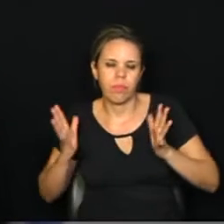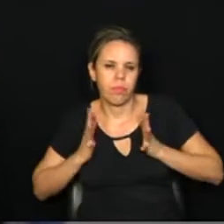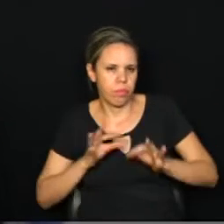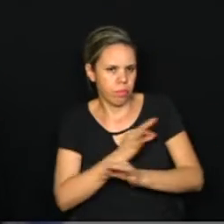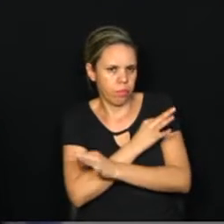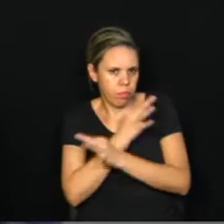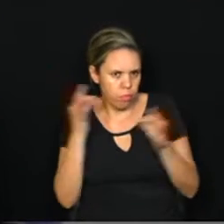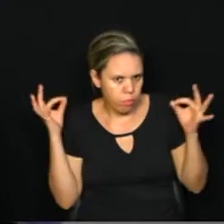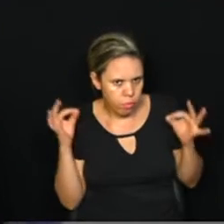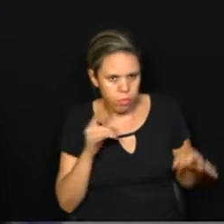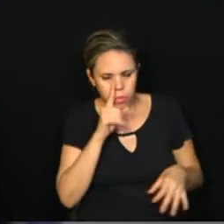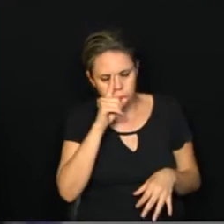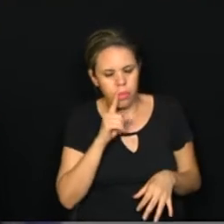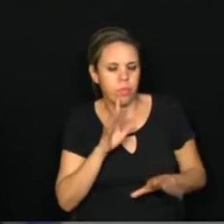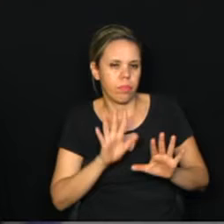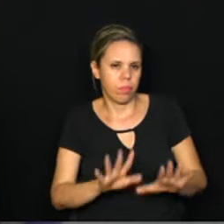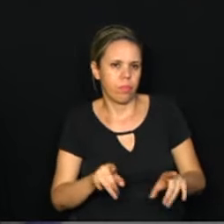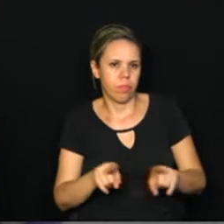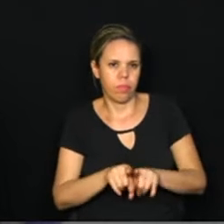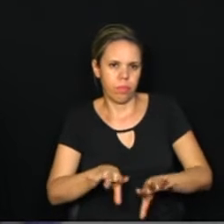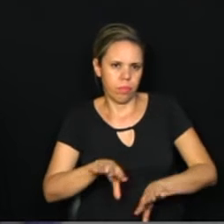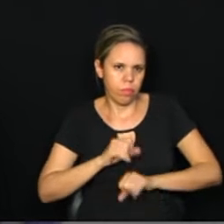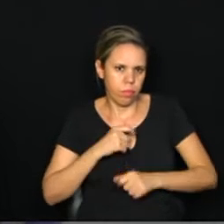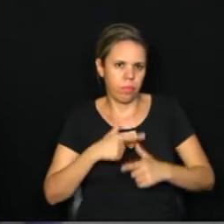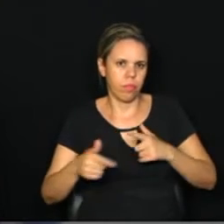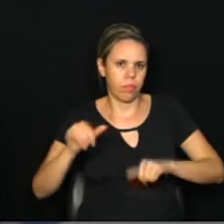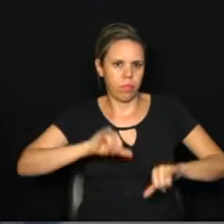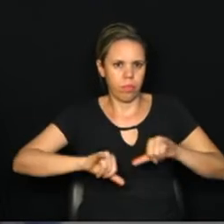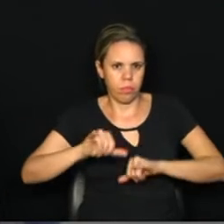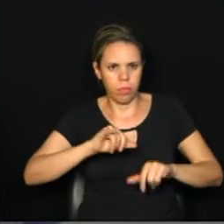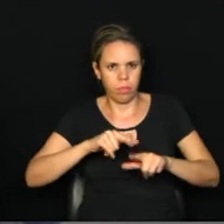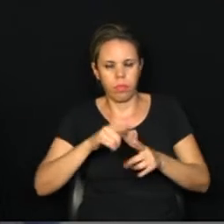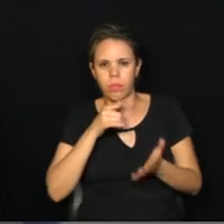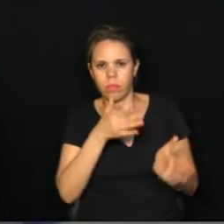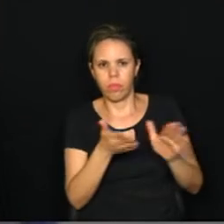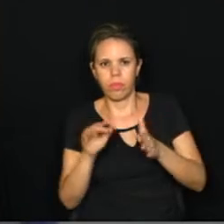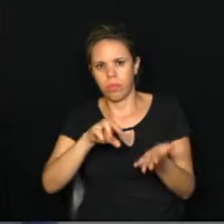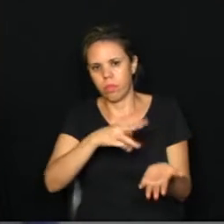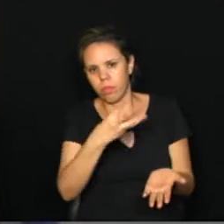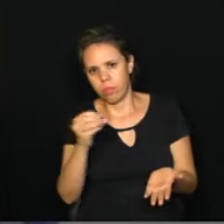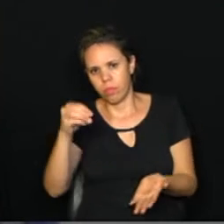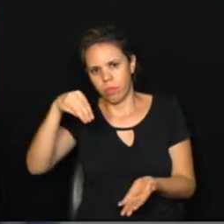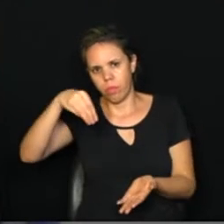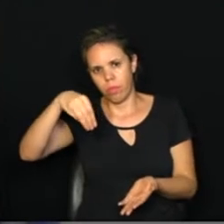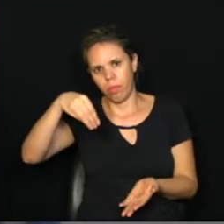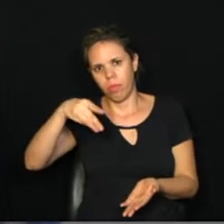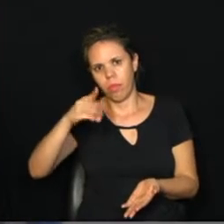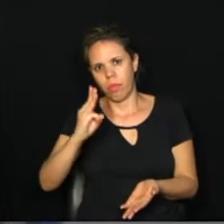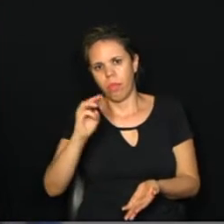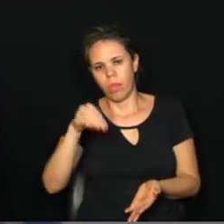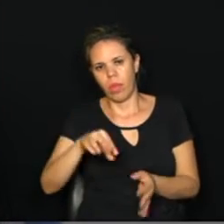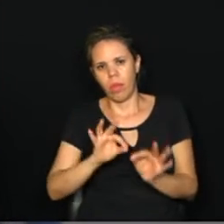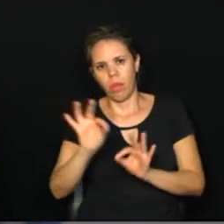e perigoso que pode, de repente, ter um acidente com um caminhão com 30 mil litros de combustível e